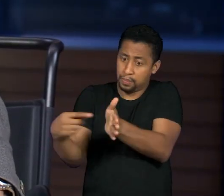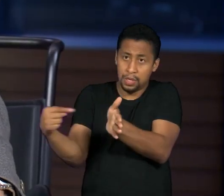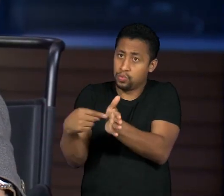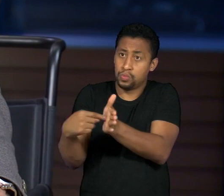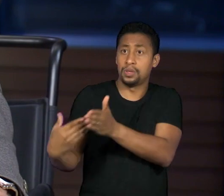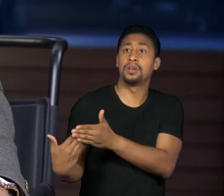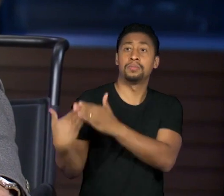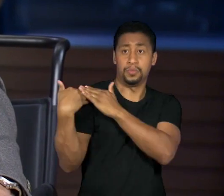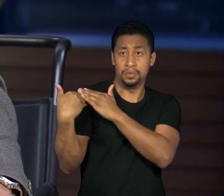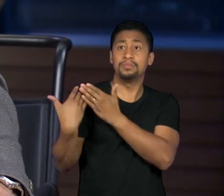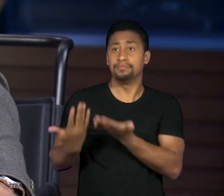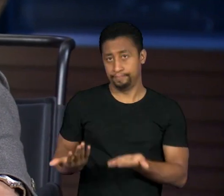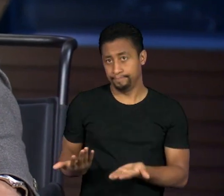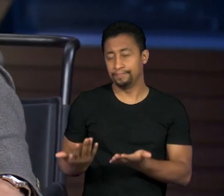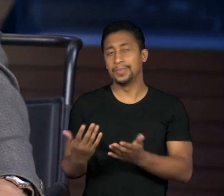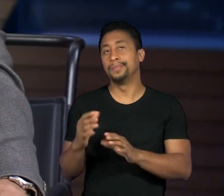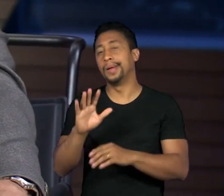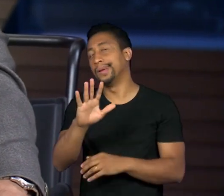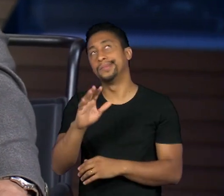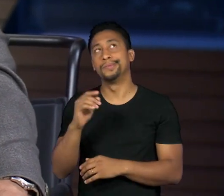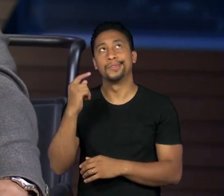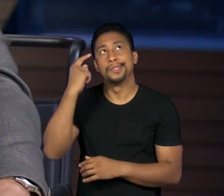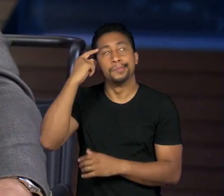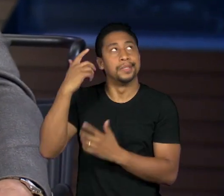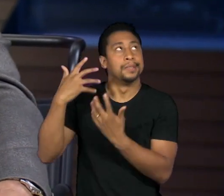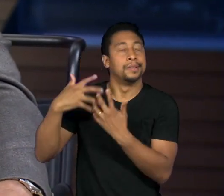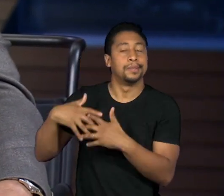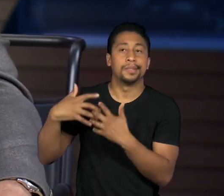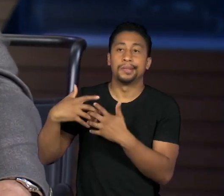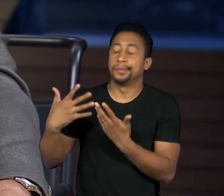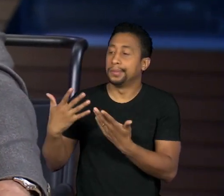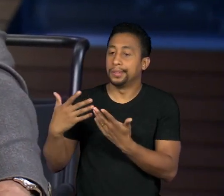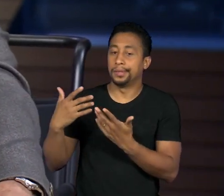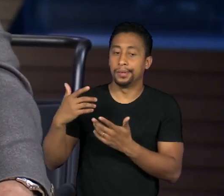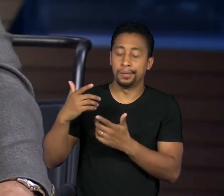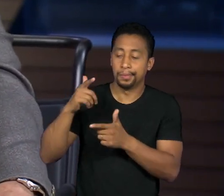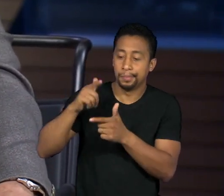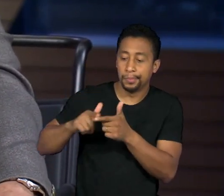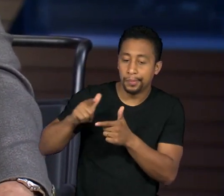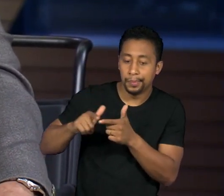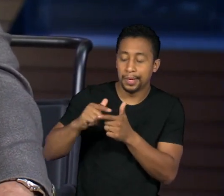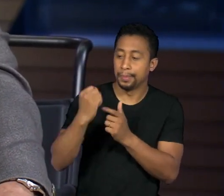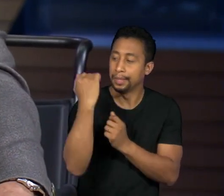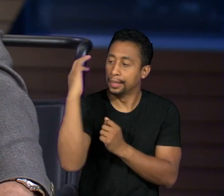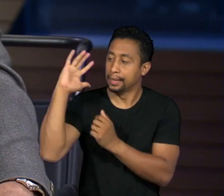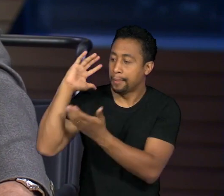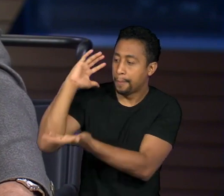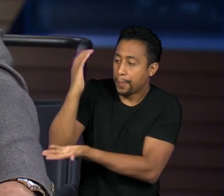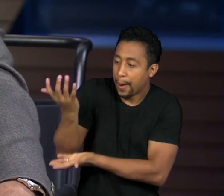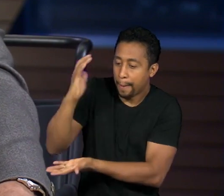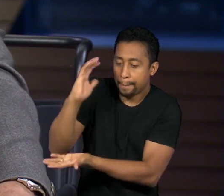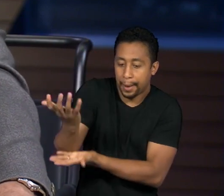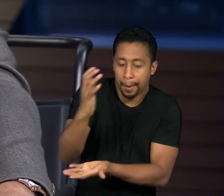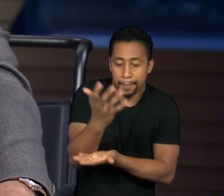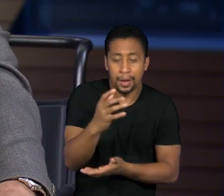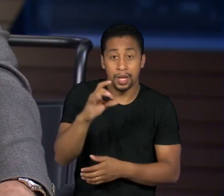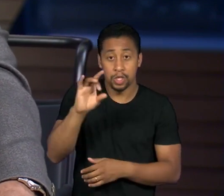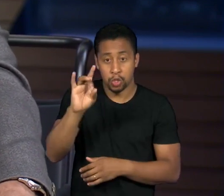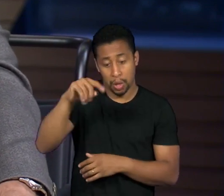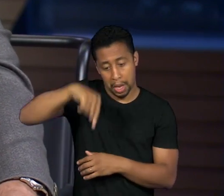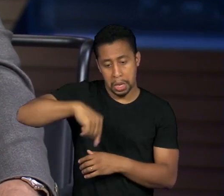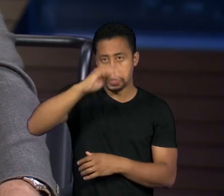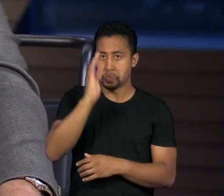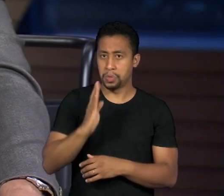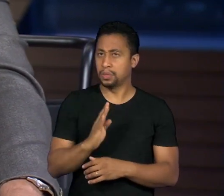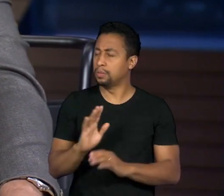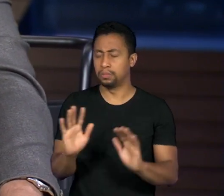nós não podemos simplesmente considerar que é um problema interno a questão do desmatamento, porque o desmatamento ele não vai afetar